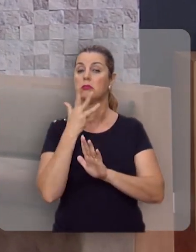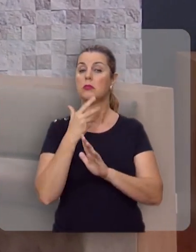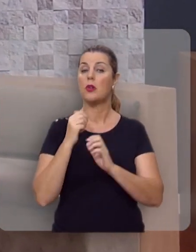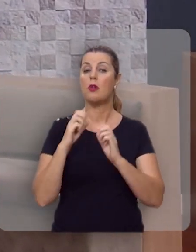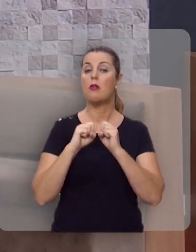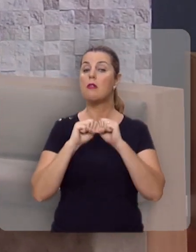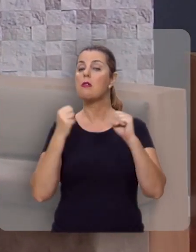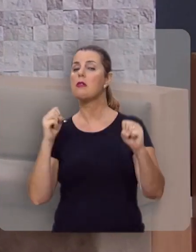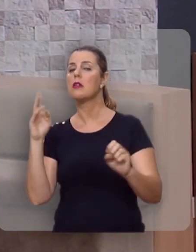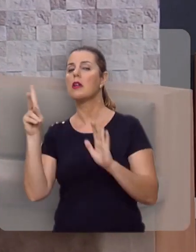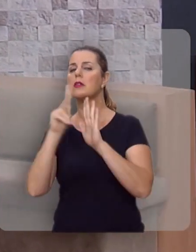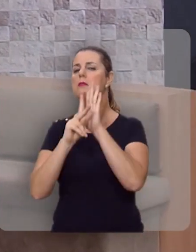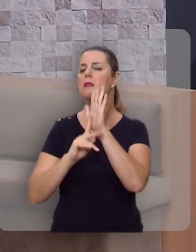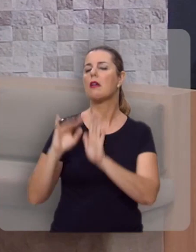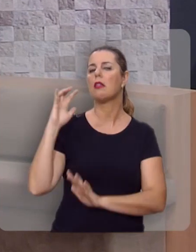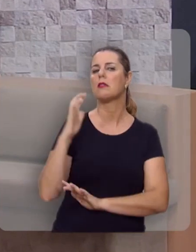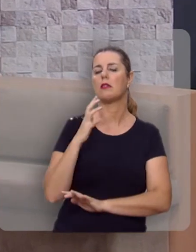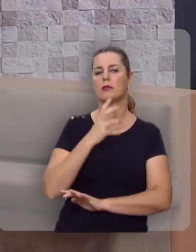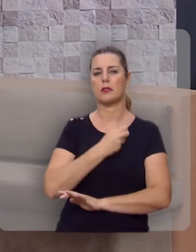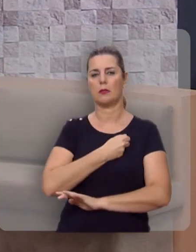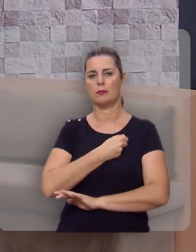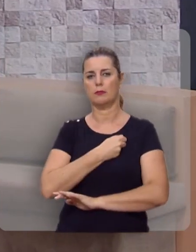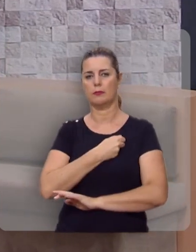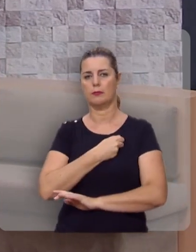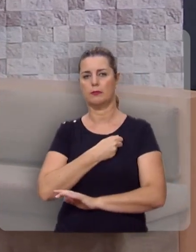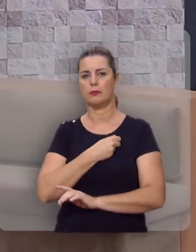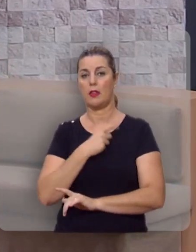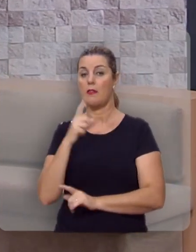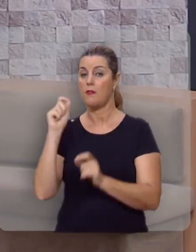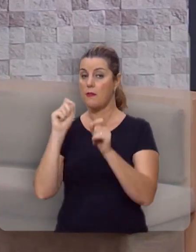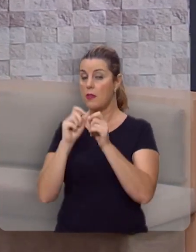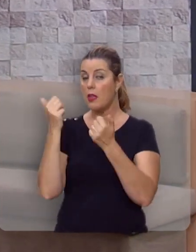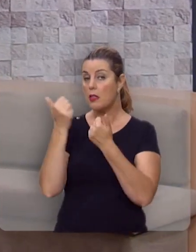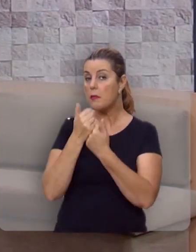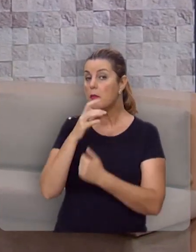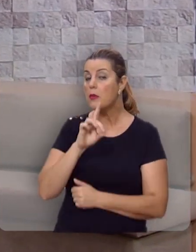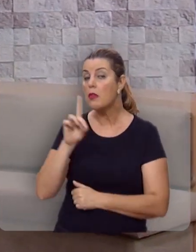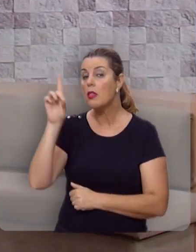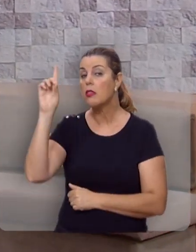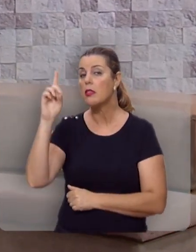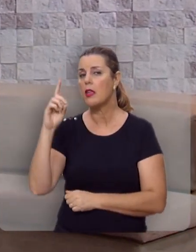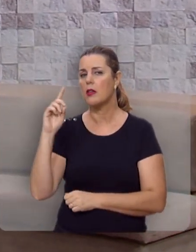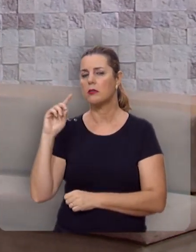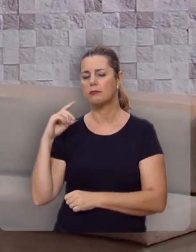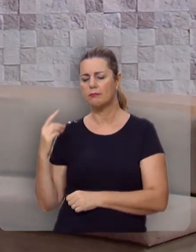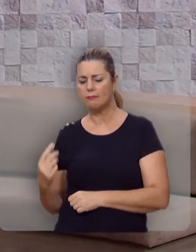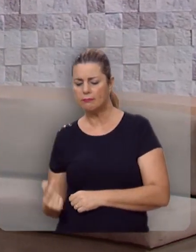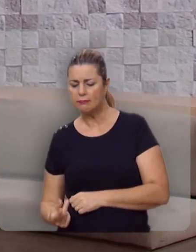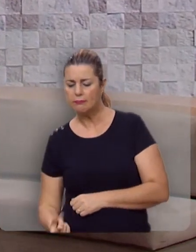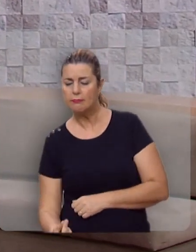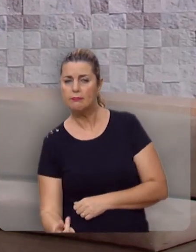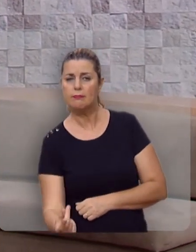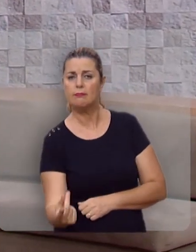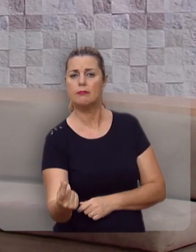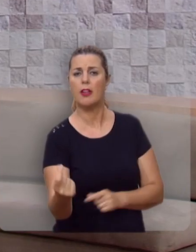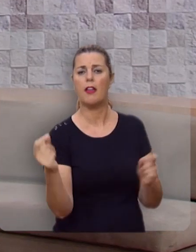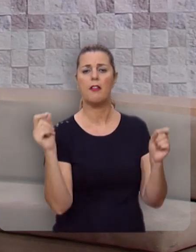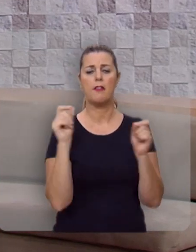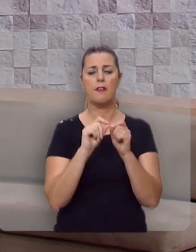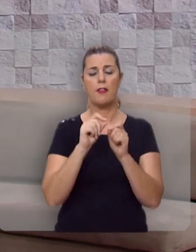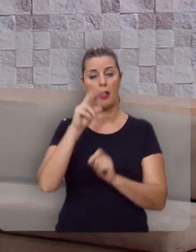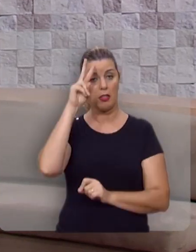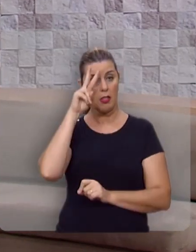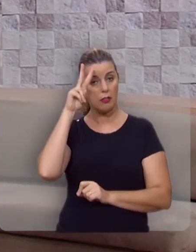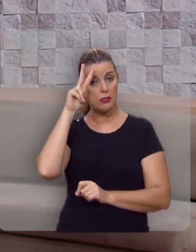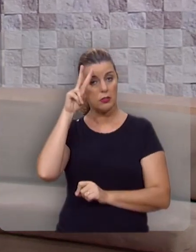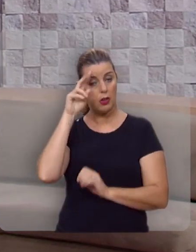o grande plano da nossa salvação, estabelecida por Deus desde a eternidade, executada